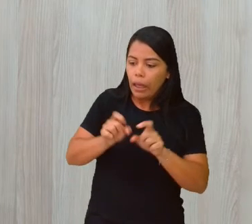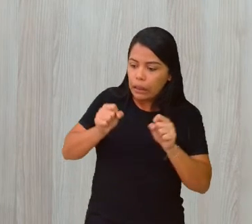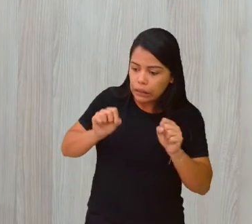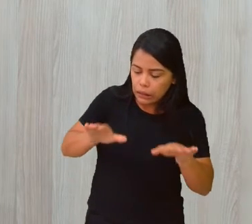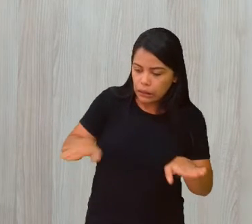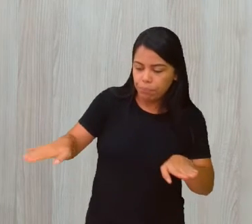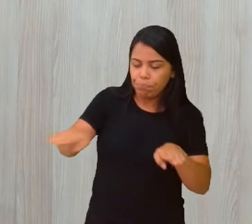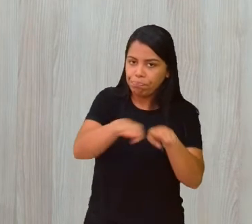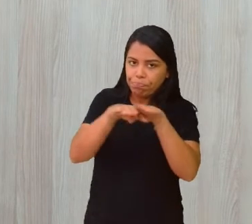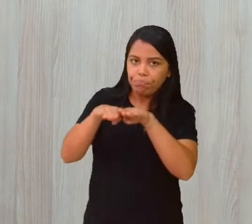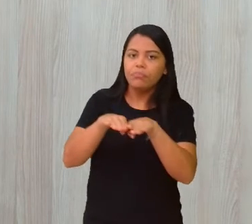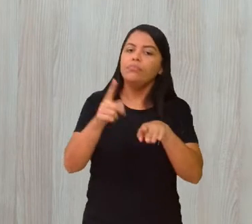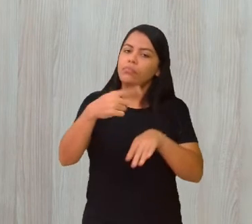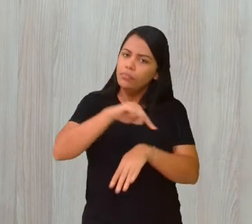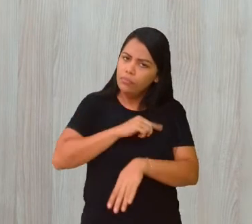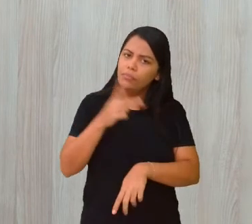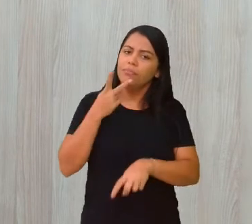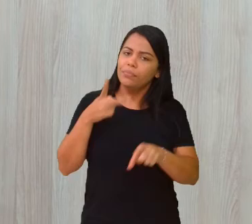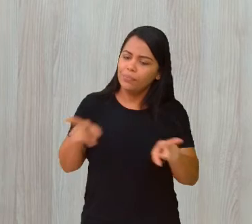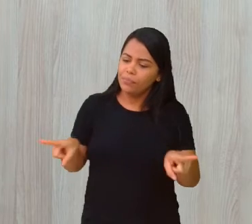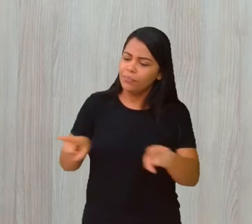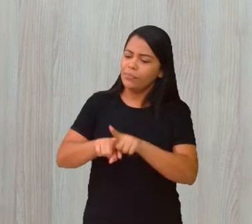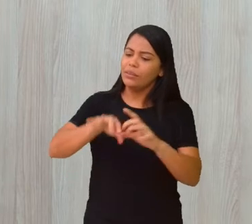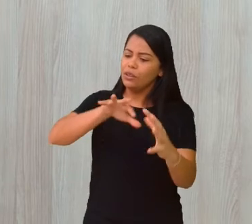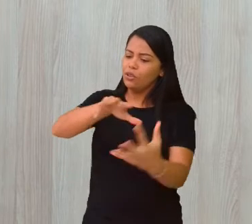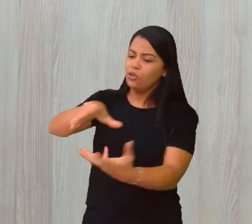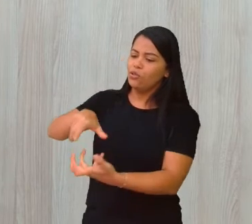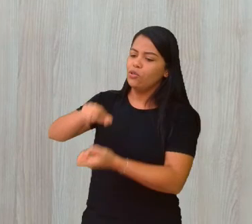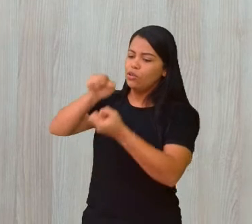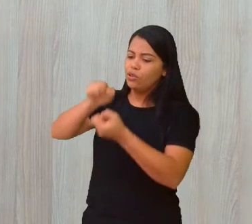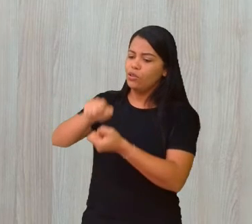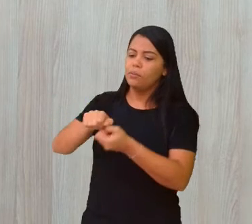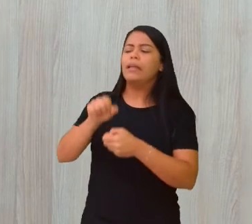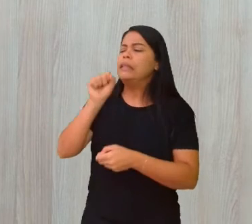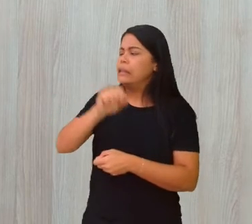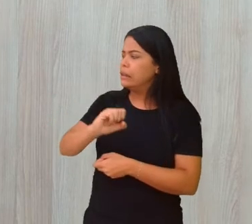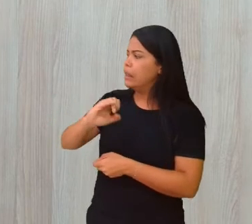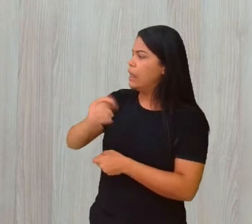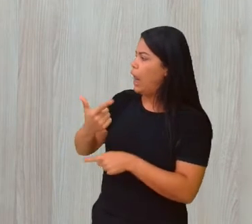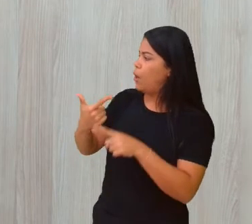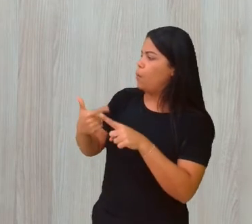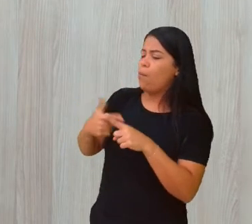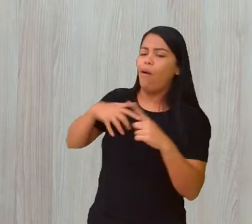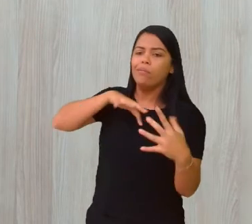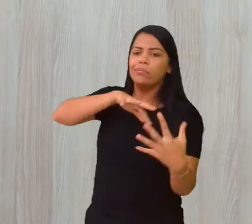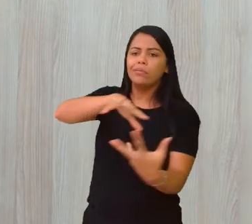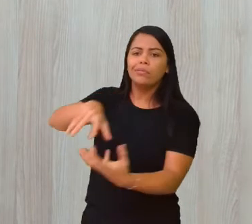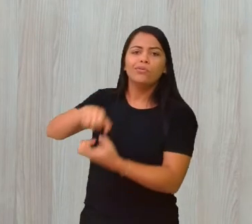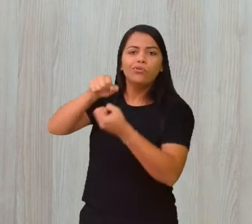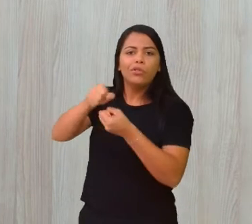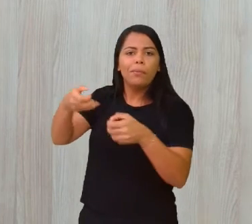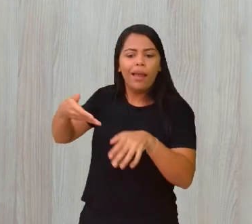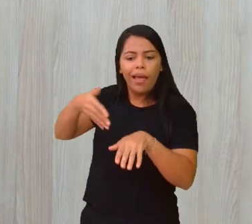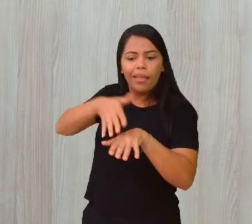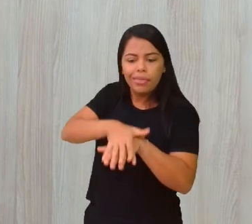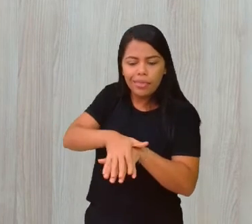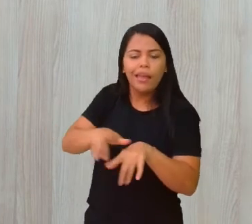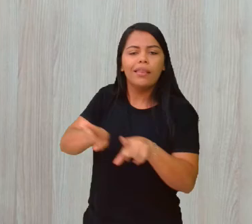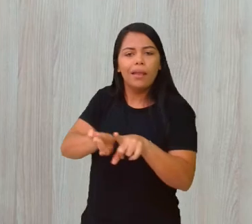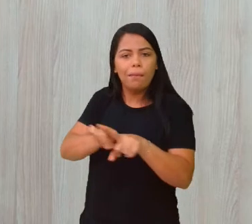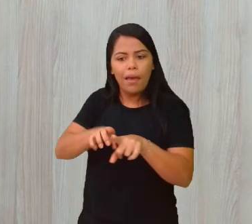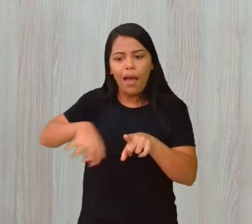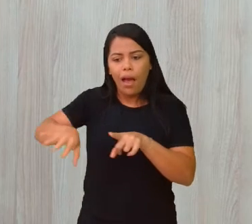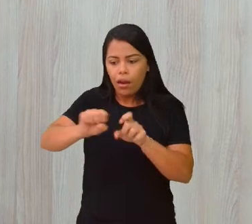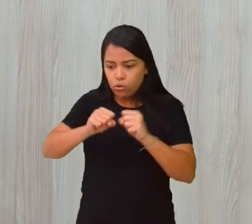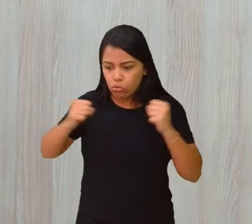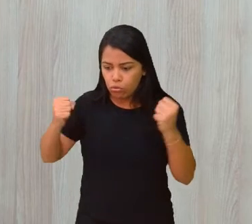falando também de sustentabilidade. Até porque como a sustentabilidade abrange essa parte social e econômica e